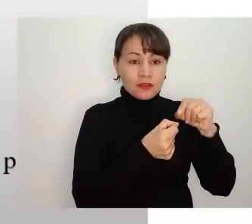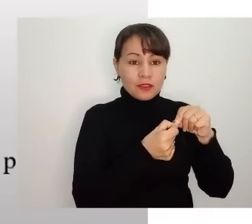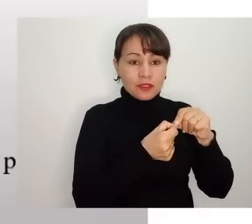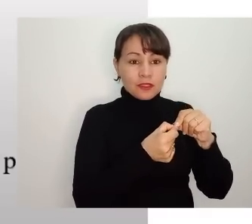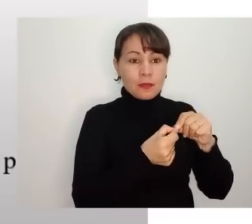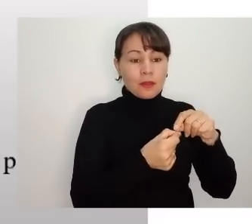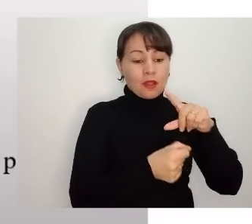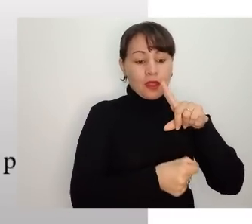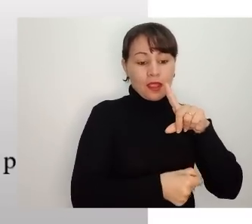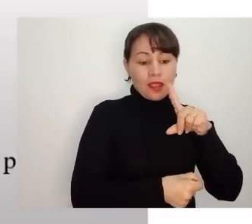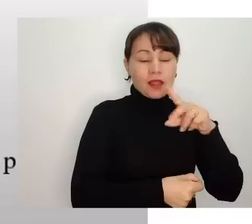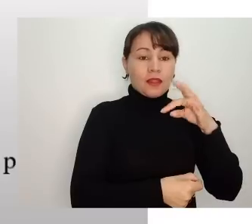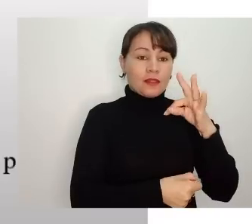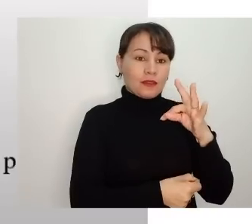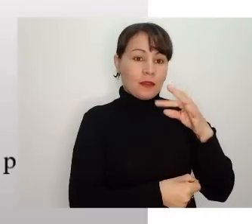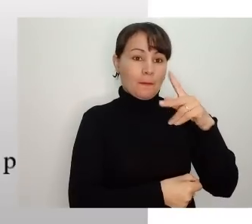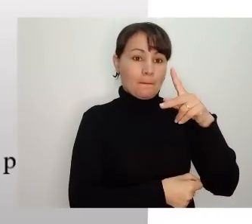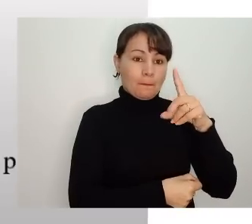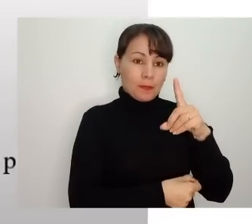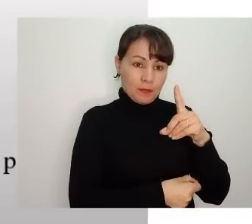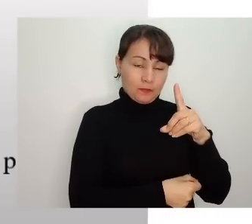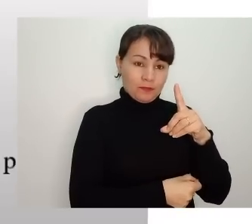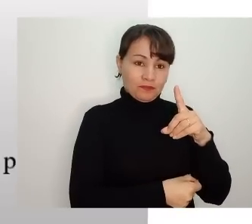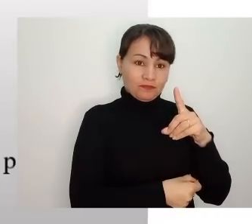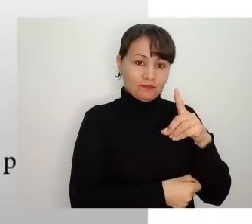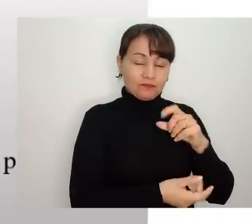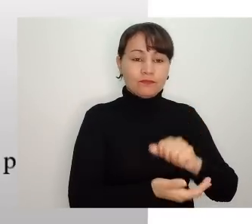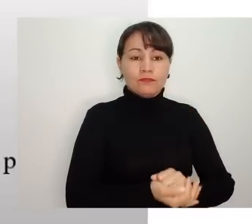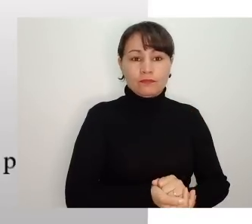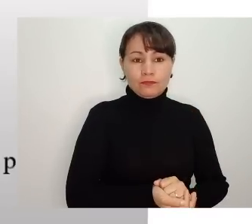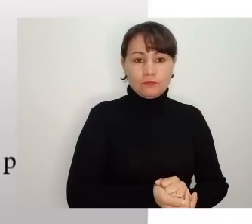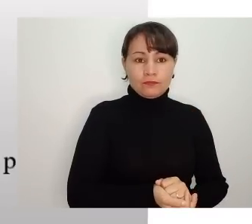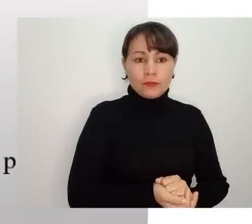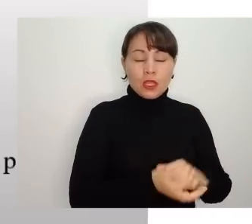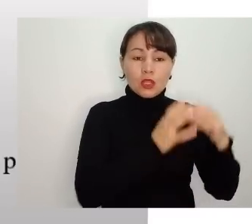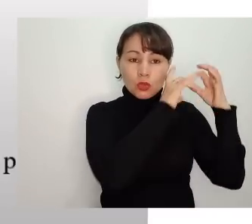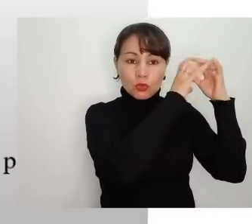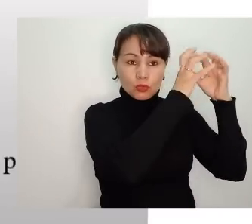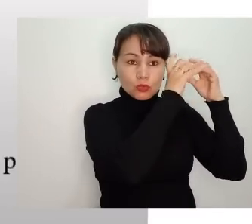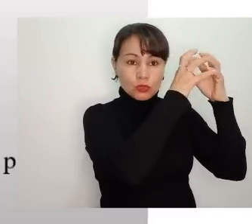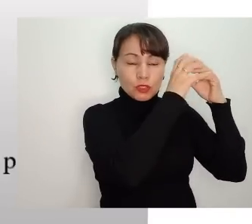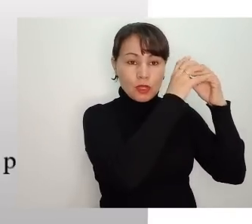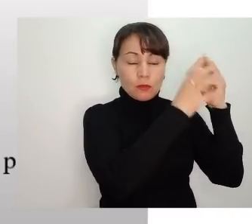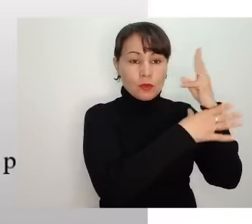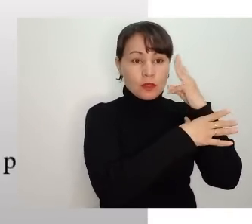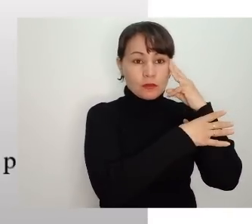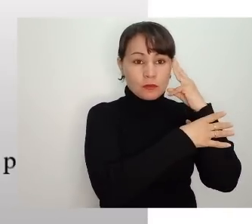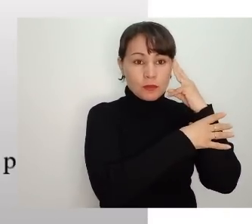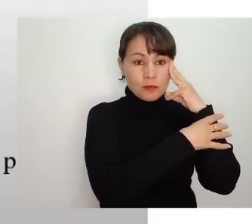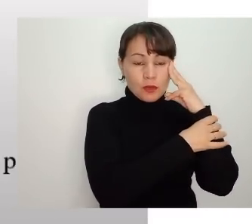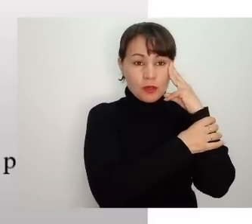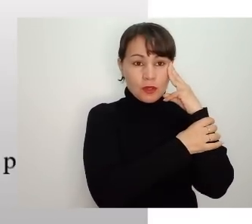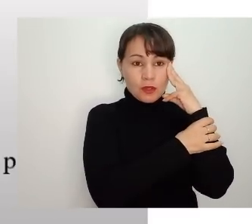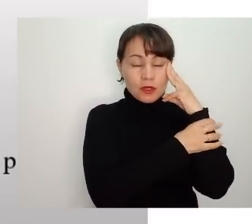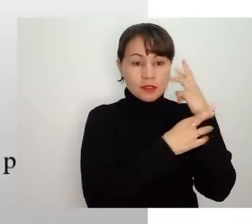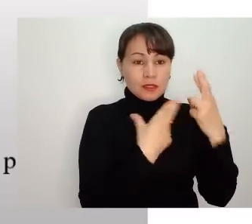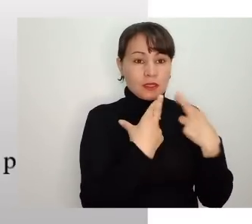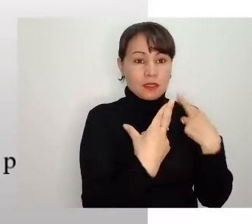feito pelo LTP lá no hipocampo. E no cerebelo, para as